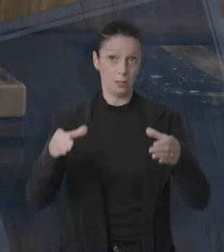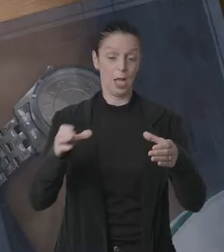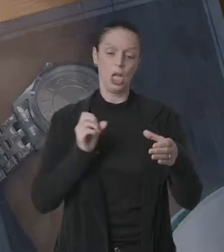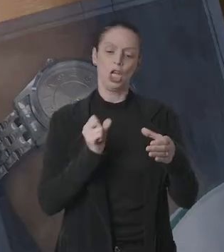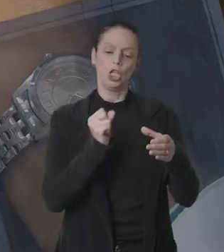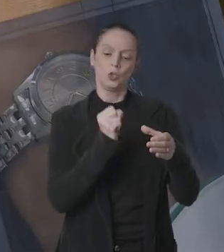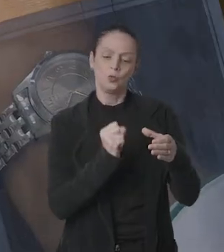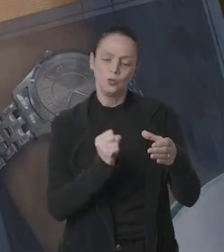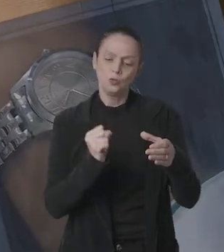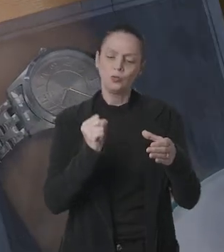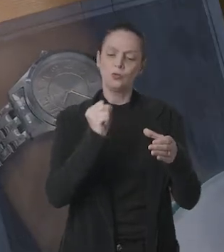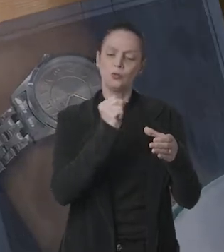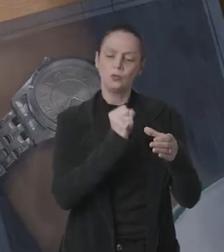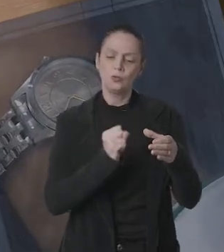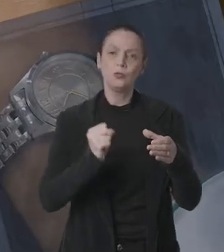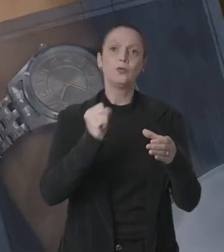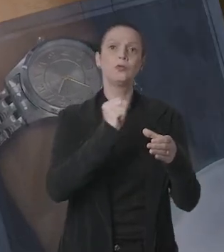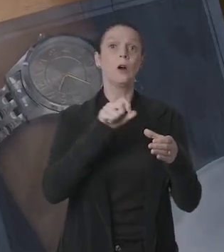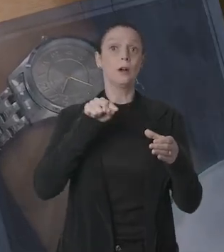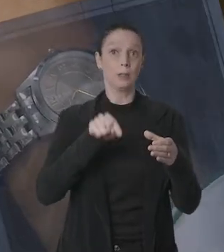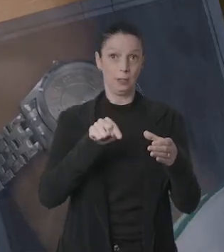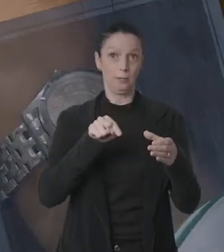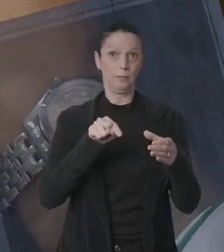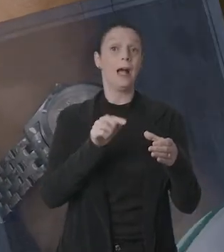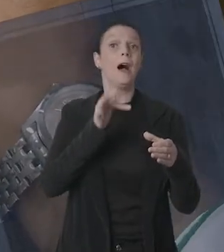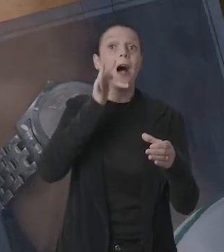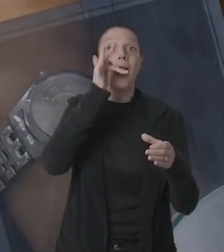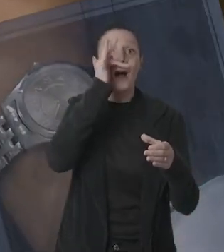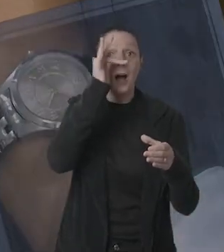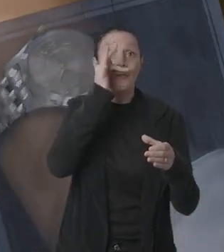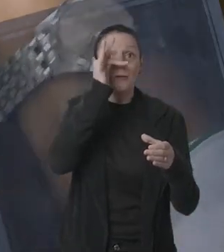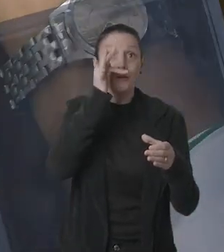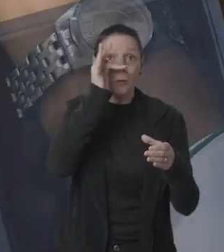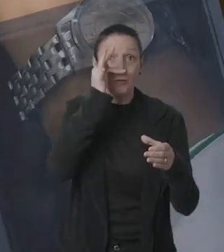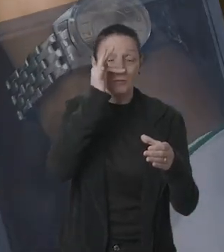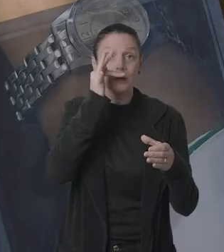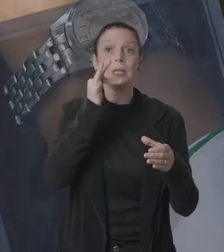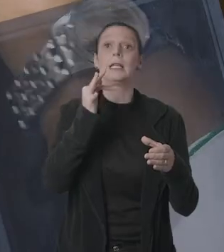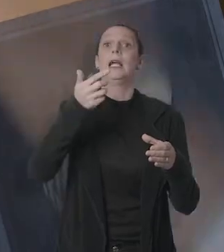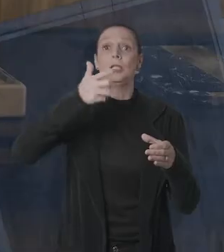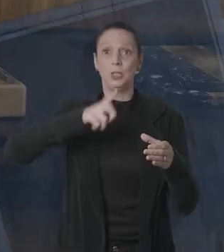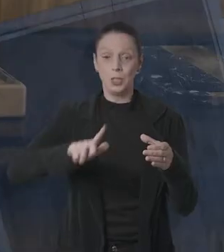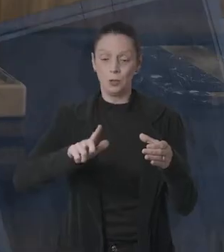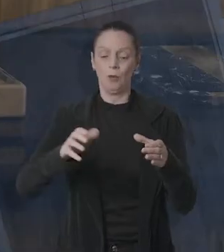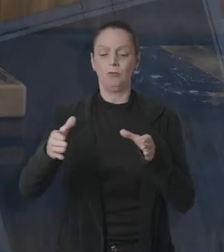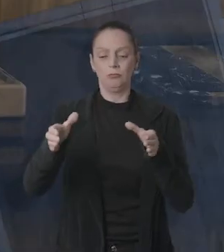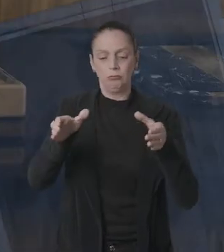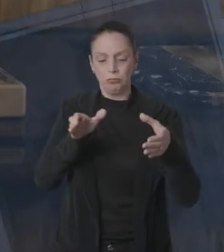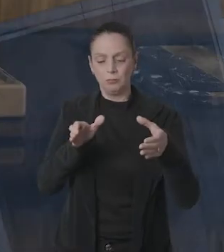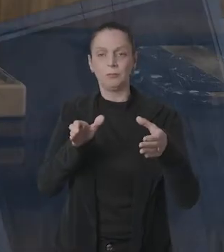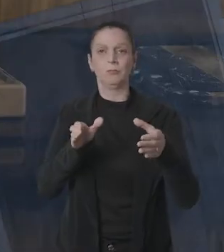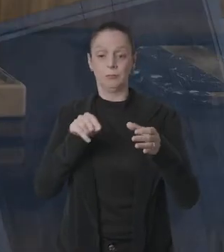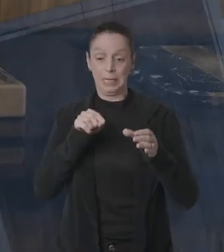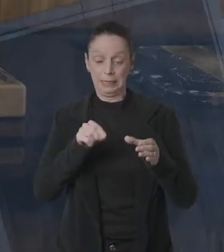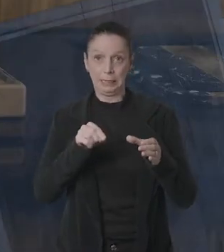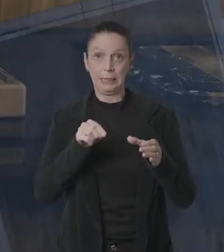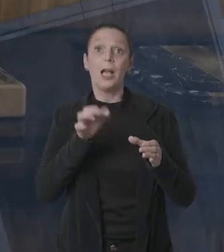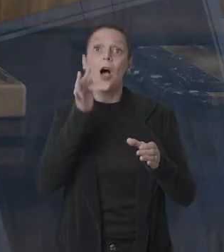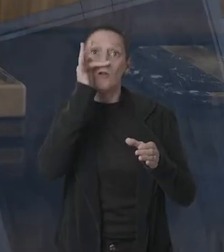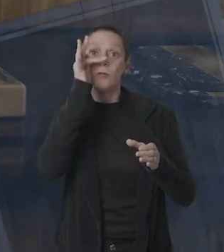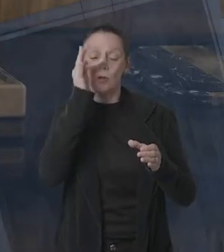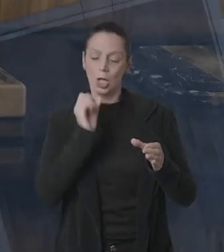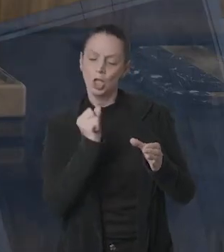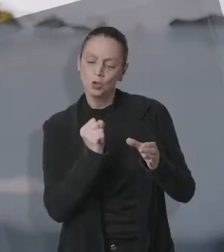roseta imaginando o centro da flor, aperto um pouquinho, faz um movimento, gira e solta. A outra eu vou começar aqui